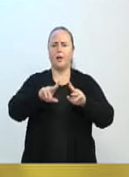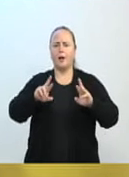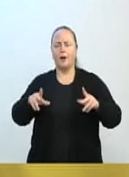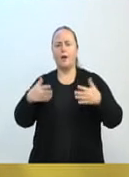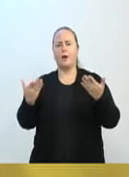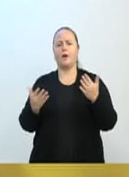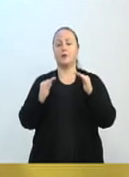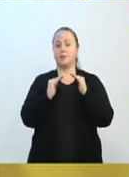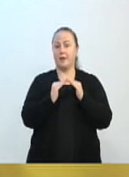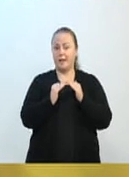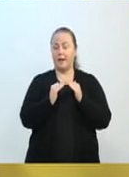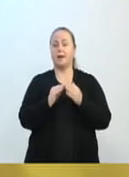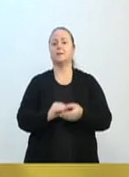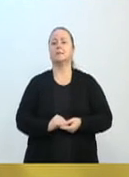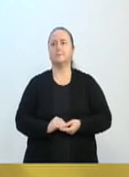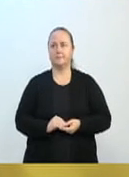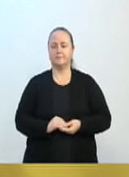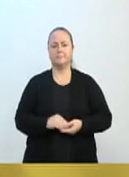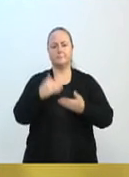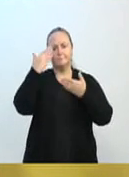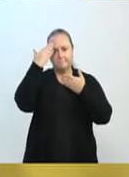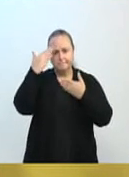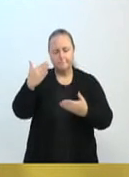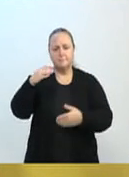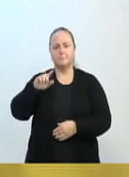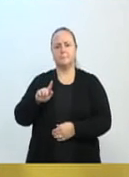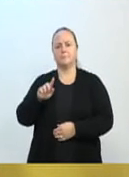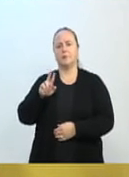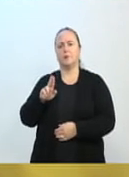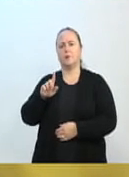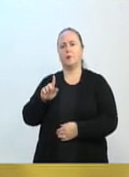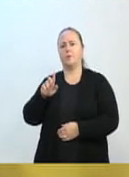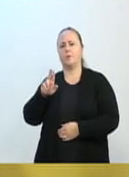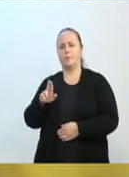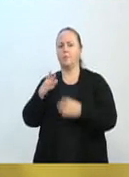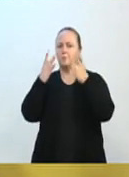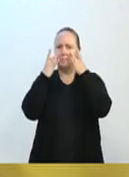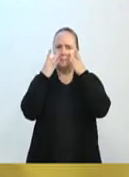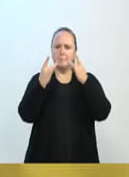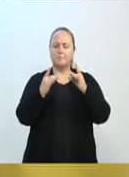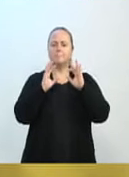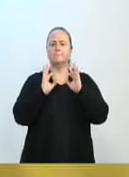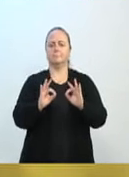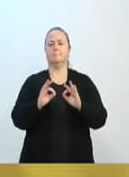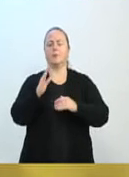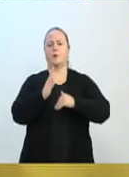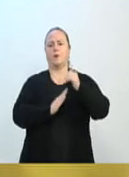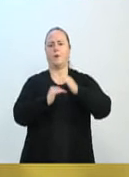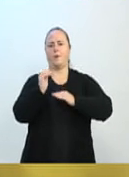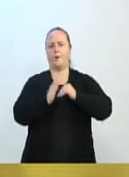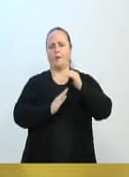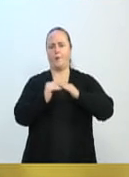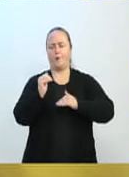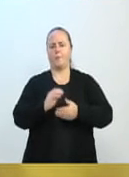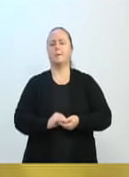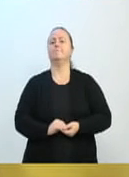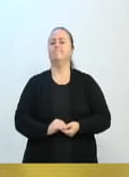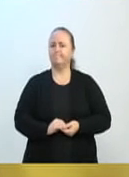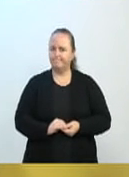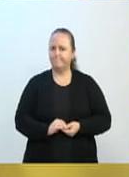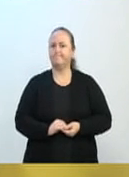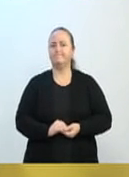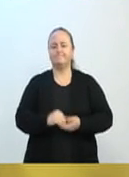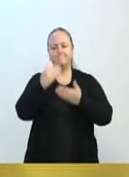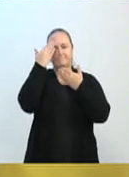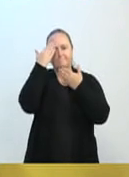suas residências e agradeceu o Gugu há também uma atenção com ele com relação àquela obra e eu sou grato por isso